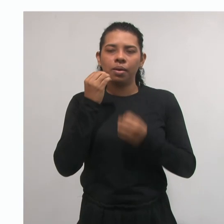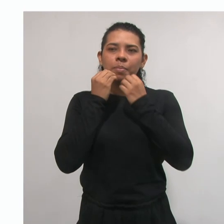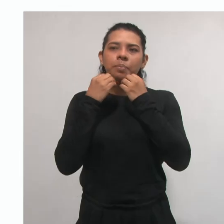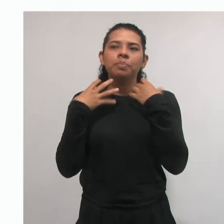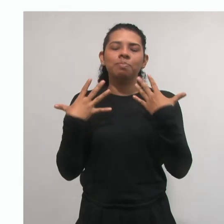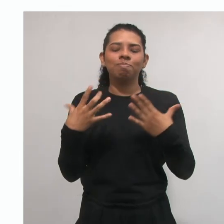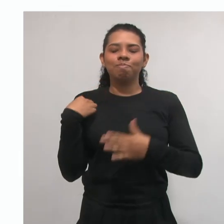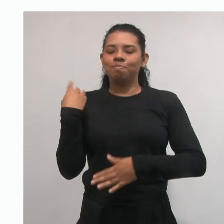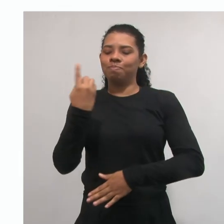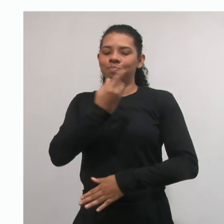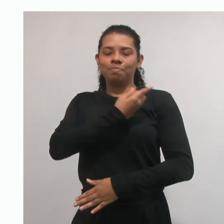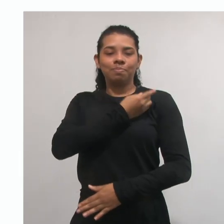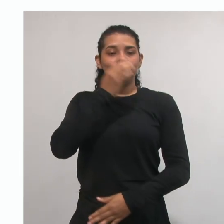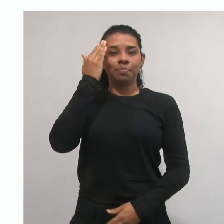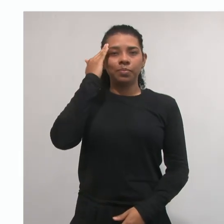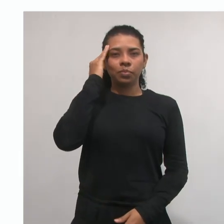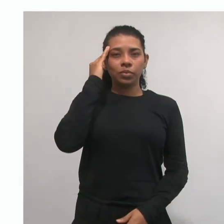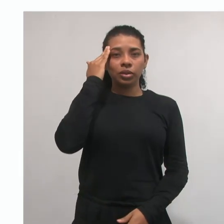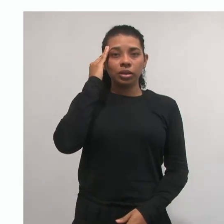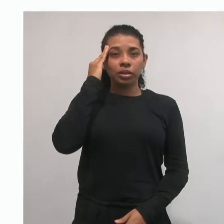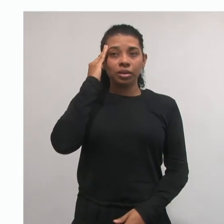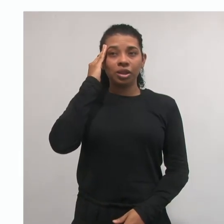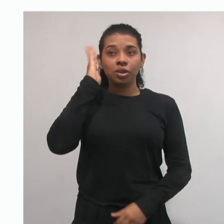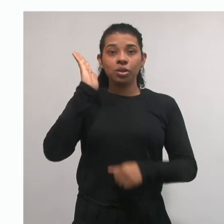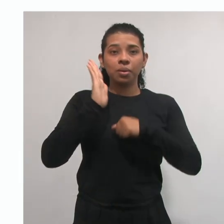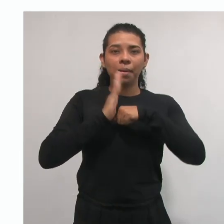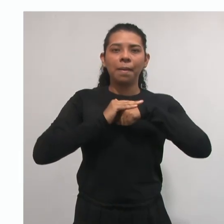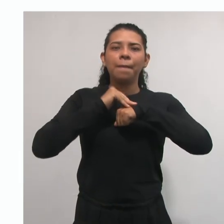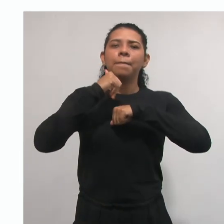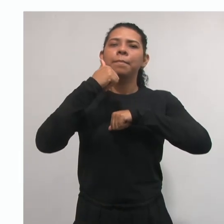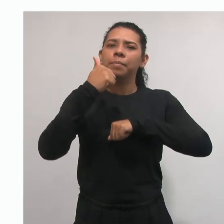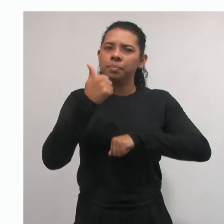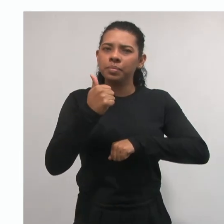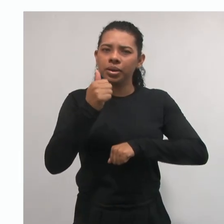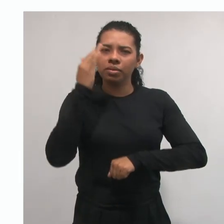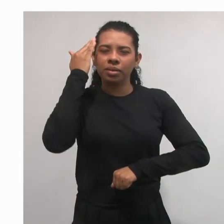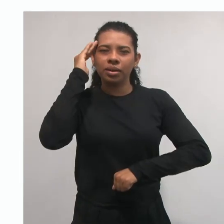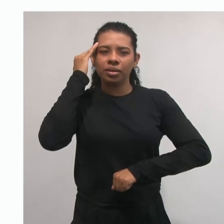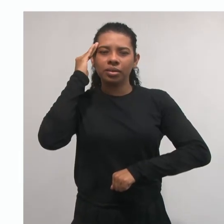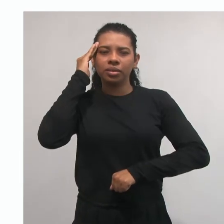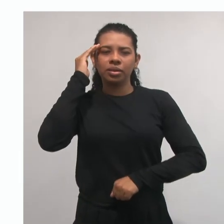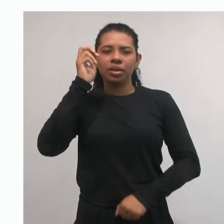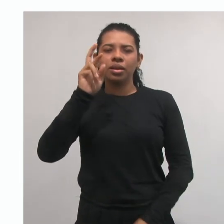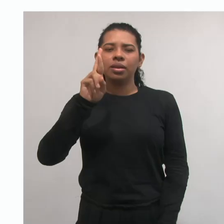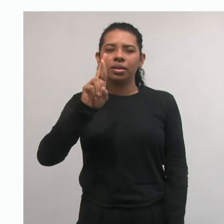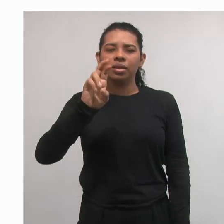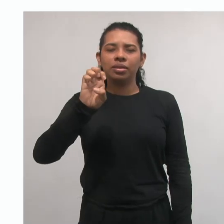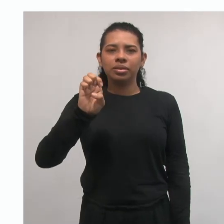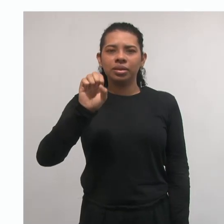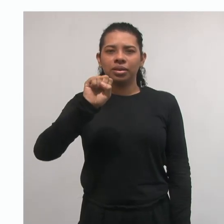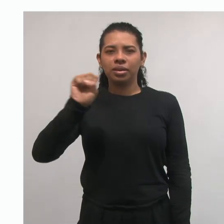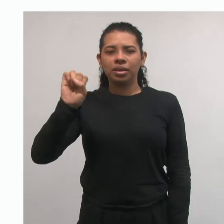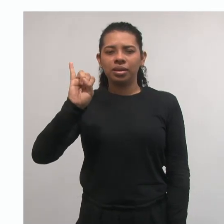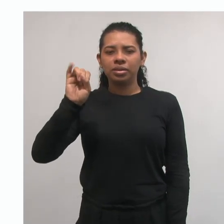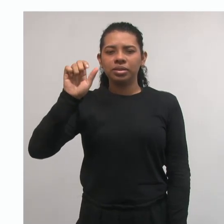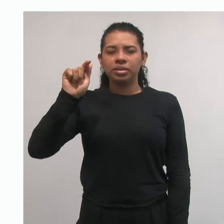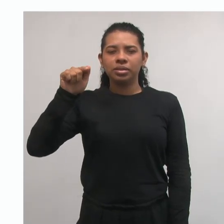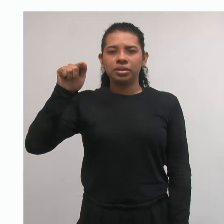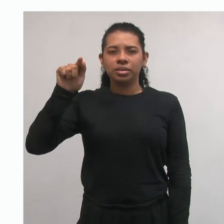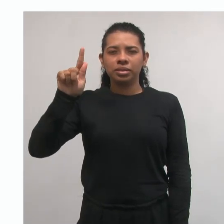a importância de ressignificar a questão do gênero na nossa